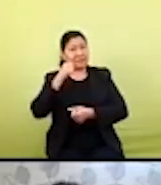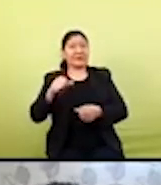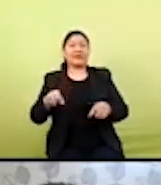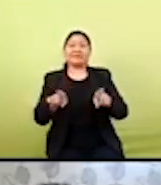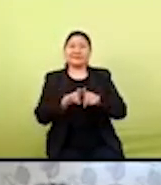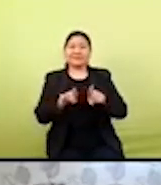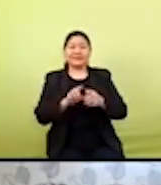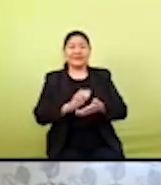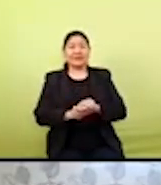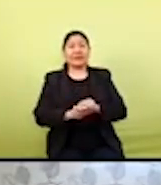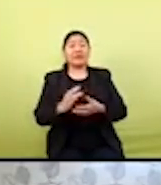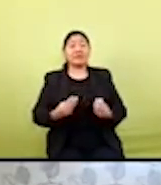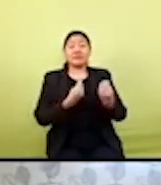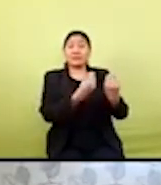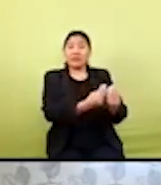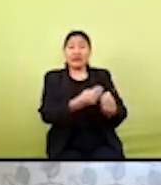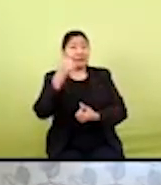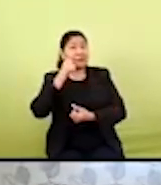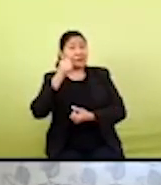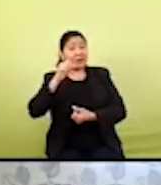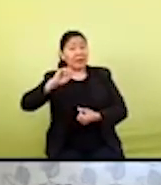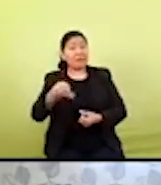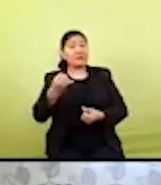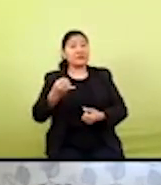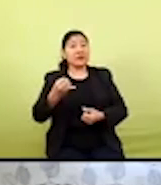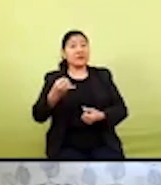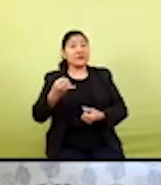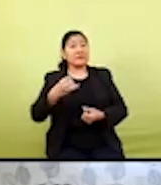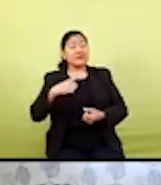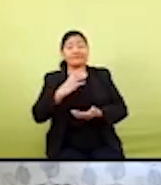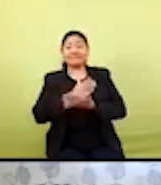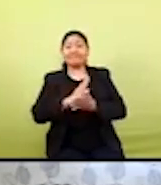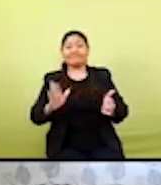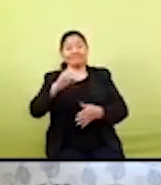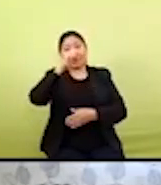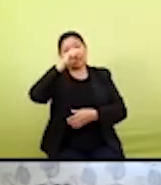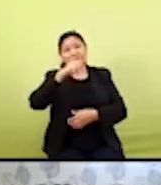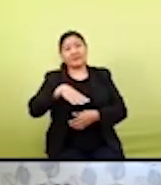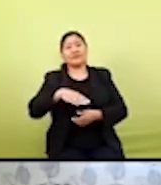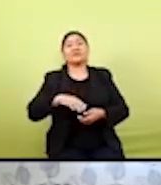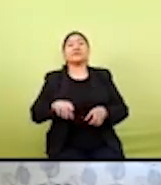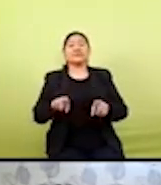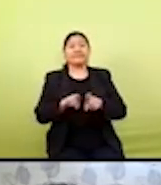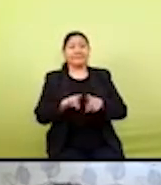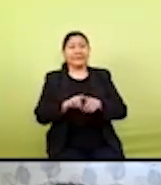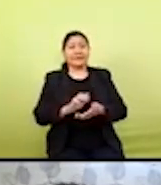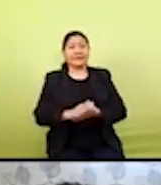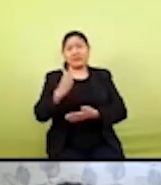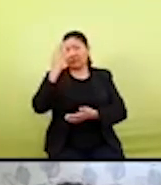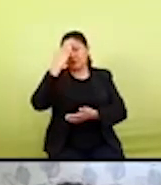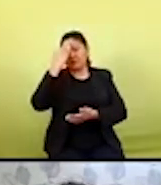oferecer oportunidade para que as mulheres possam chegar até os serviços, né? Por mais que a gente saiba que